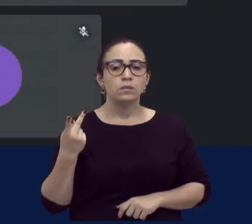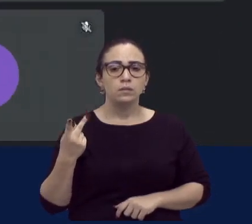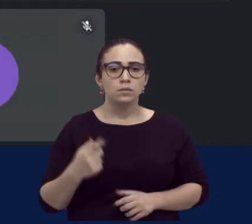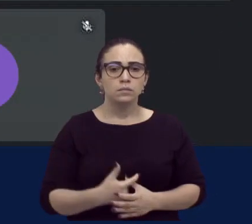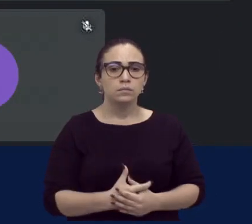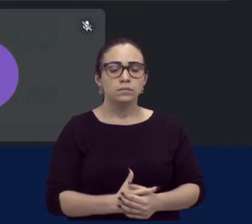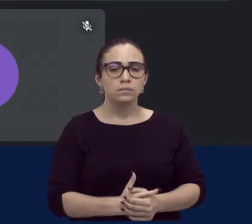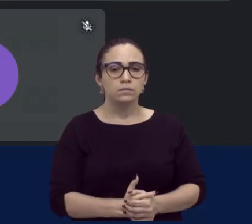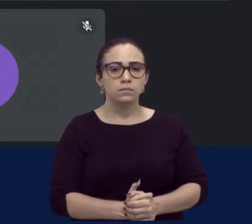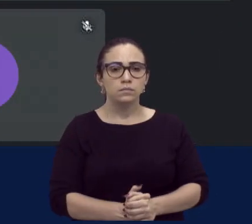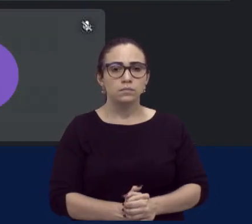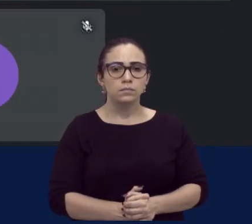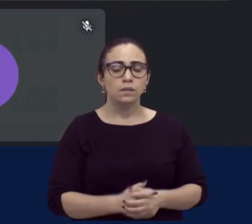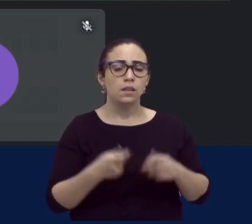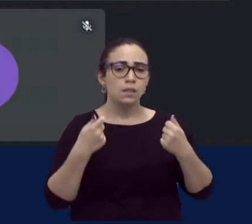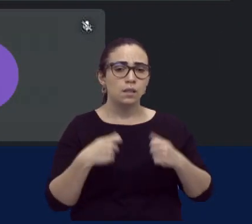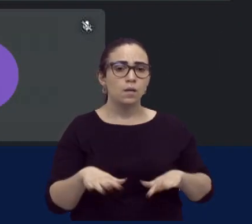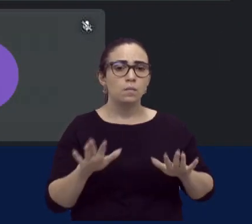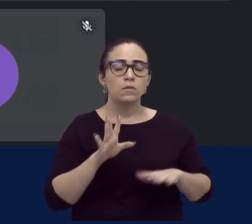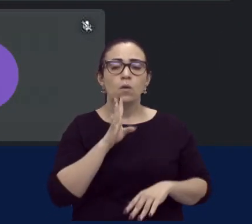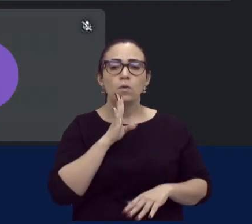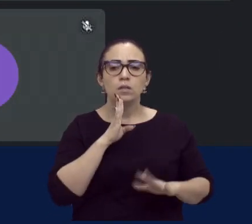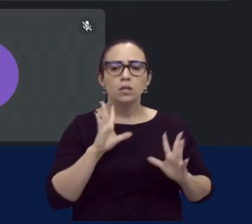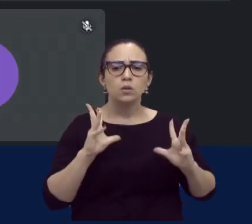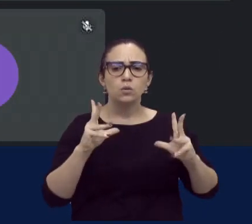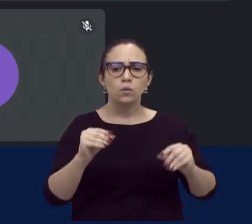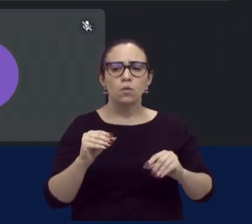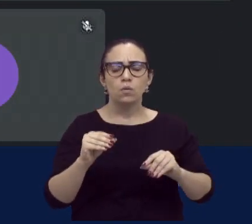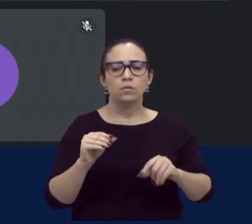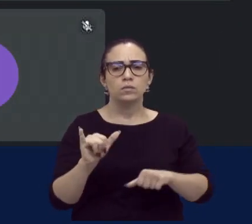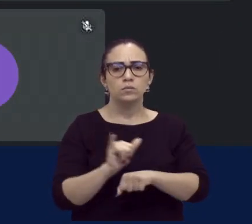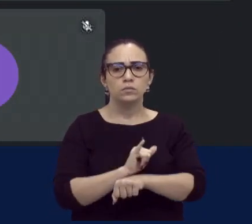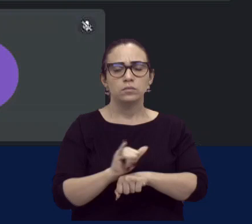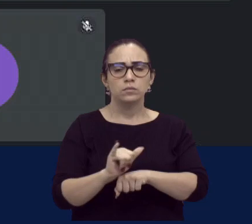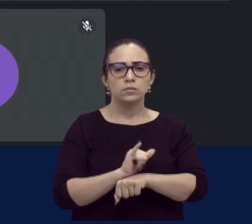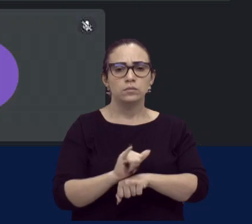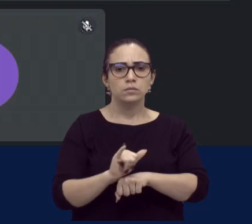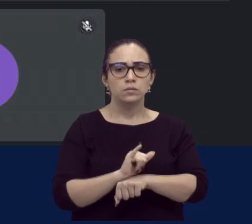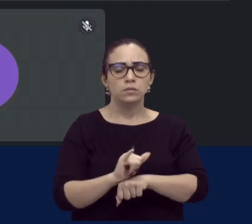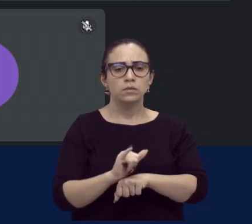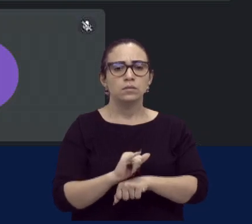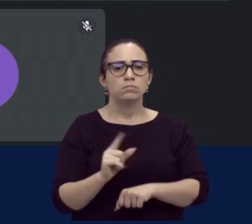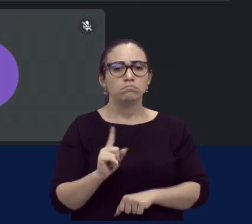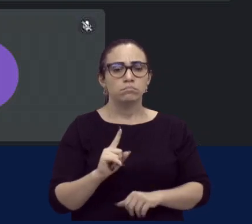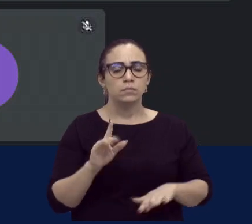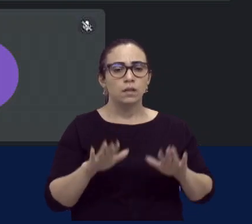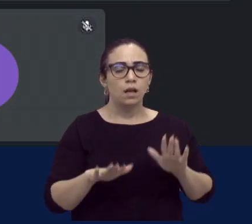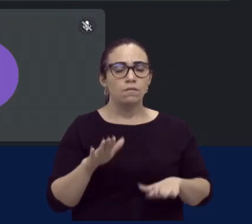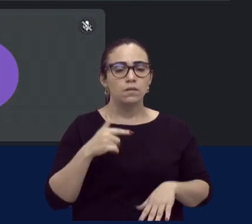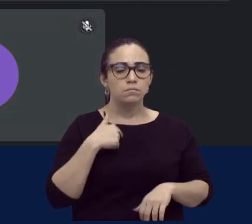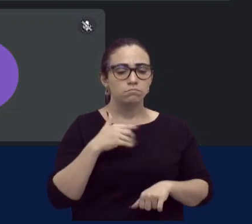as técnicas da CNV, e a gente, muitas vezes, a gente bloqueia